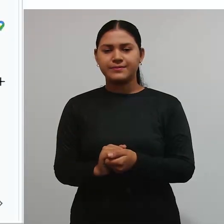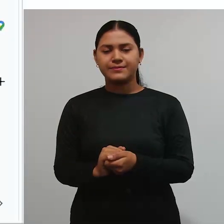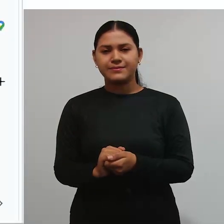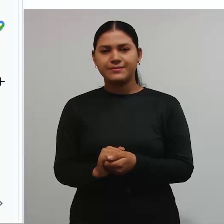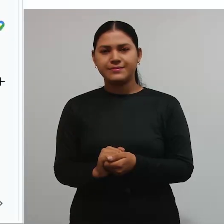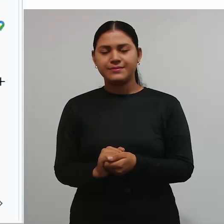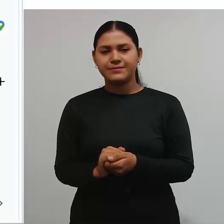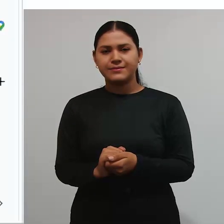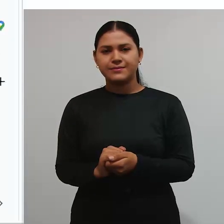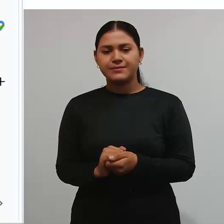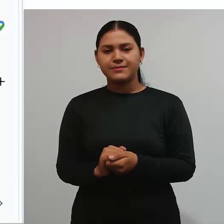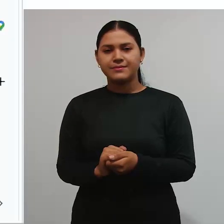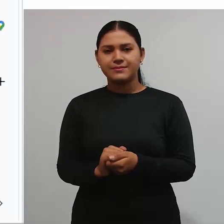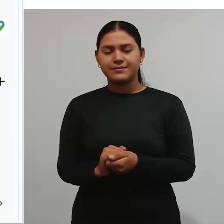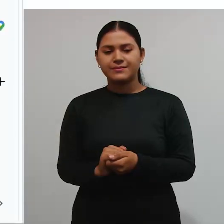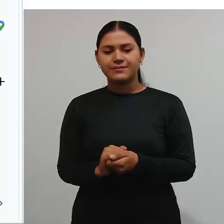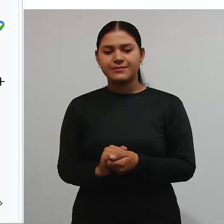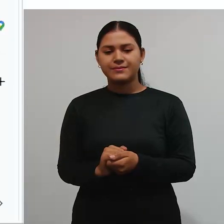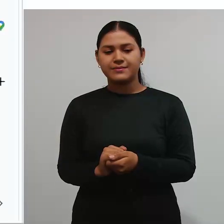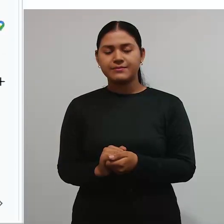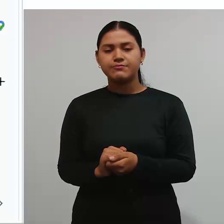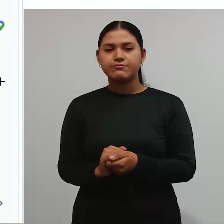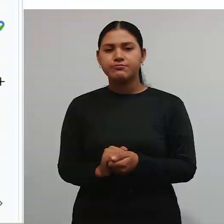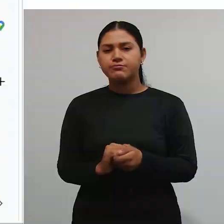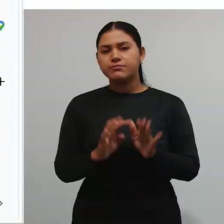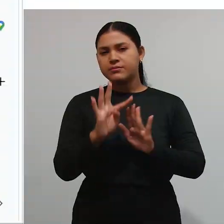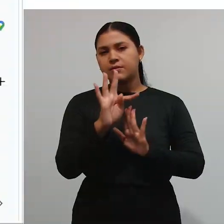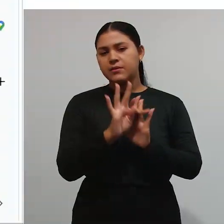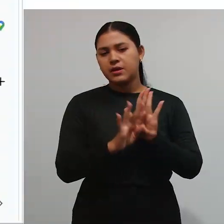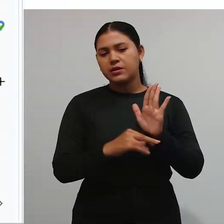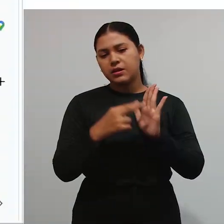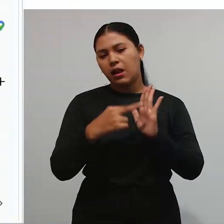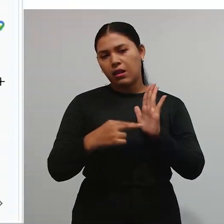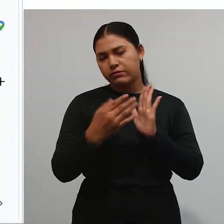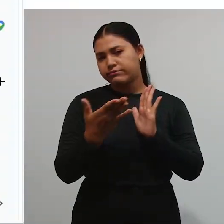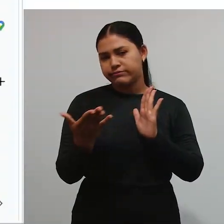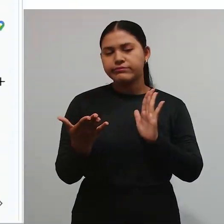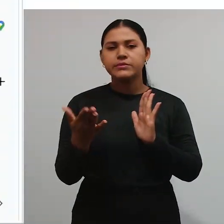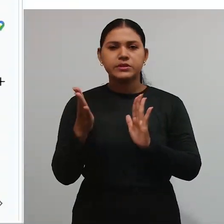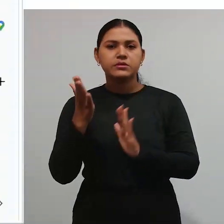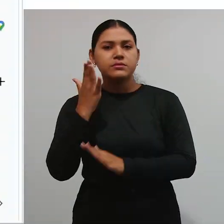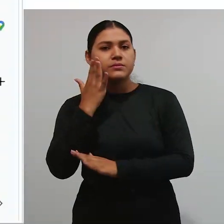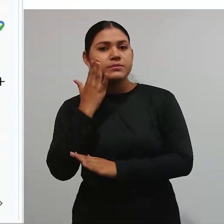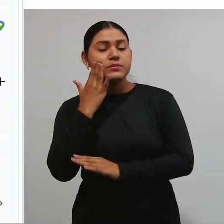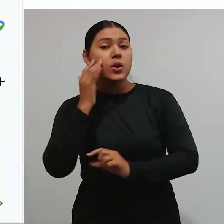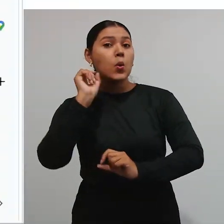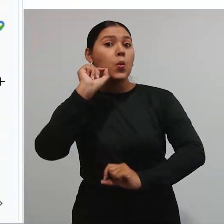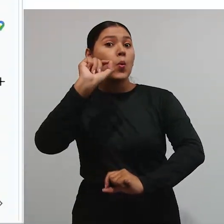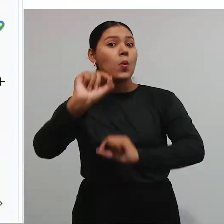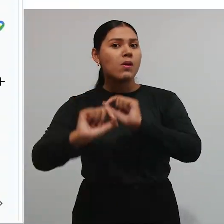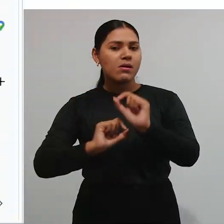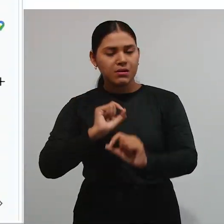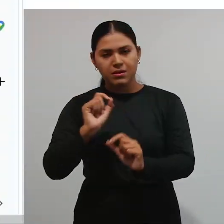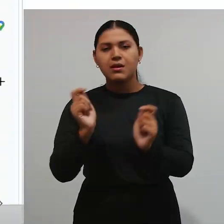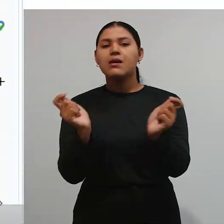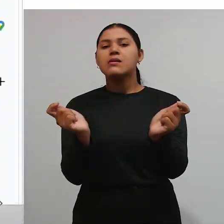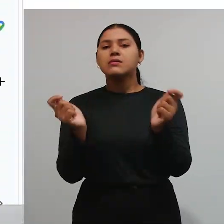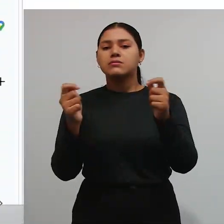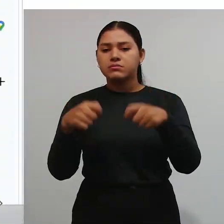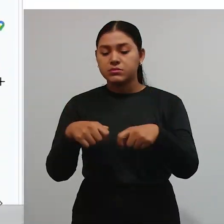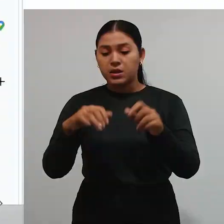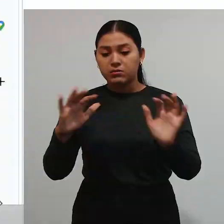o identidade prática docente é a primeira vertente da jornada de formação de base investigativa que busca provocar a